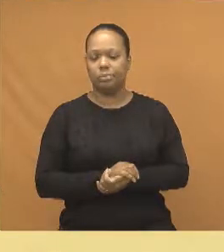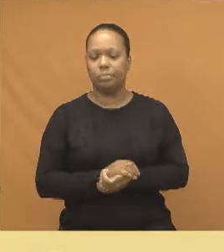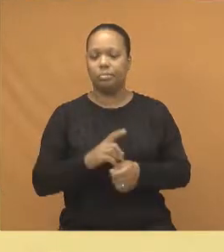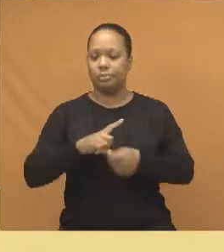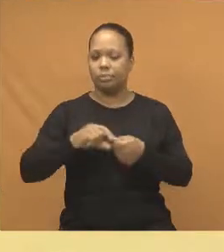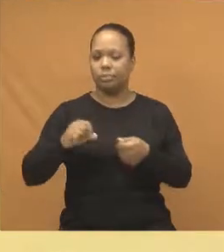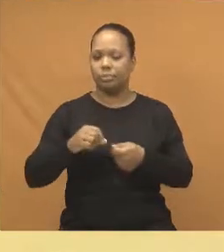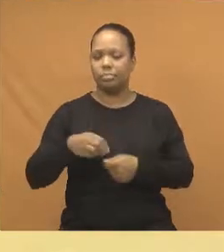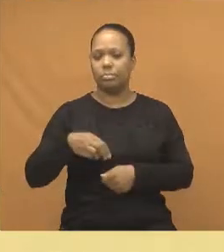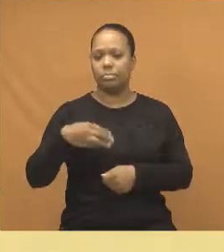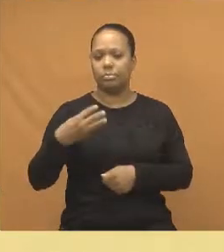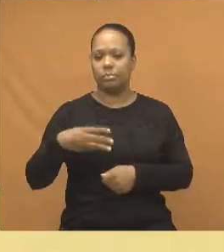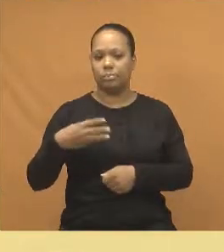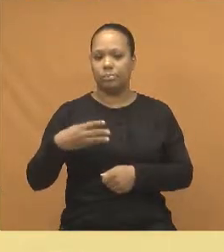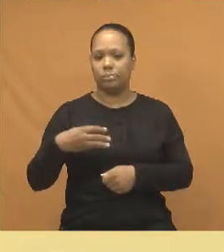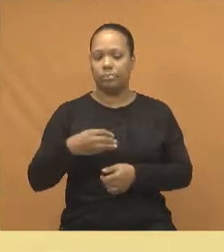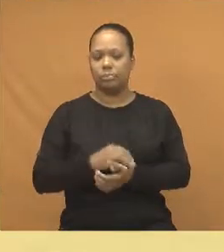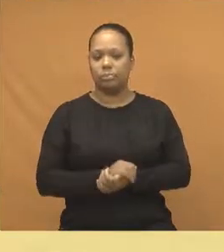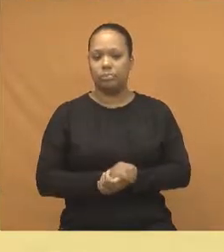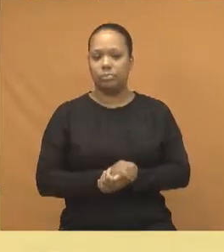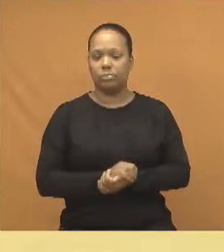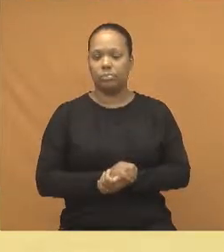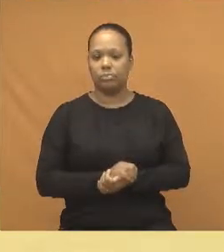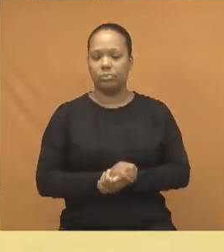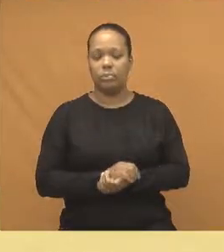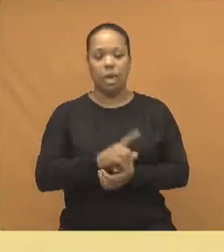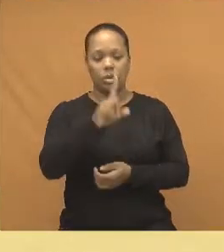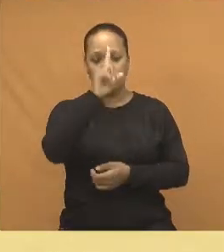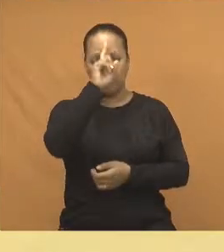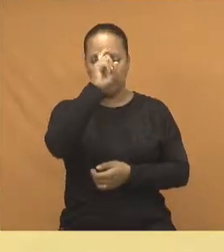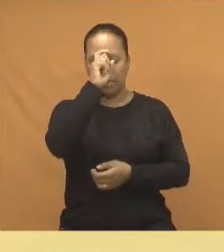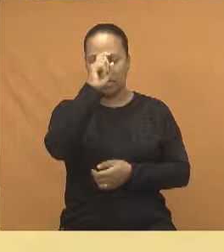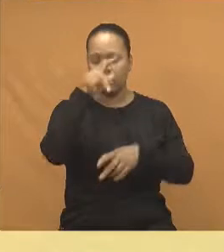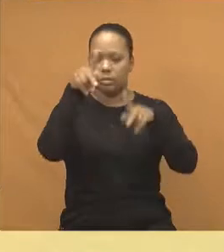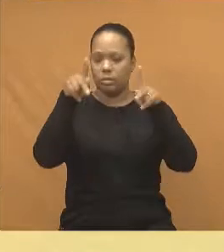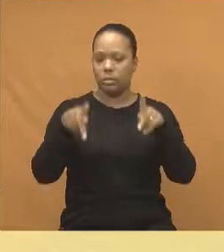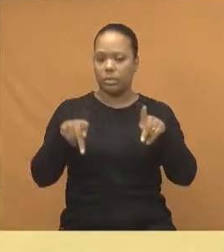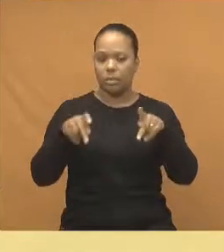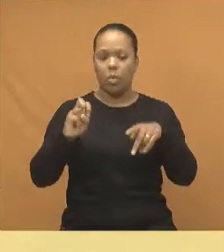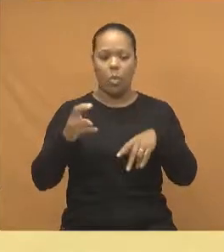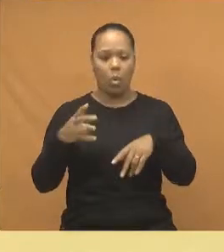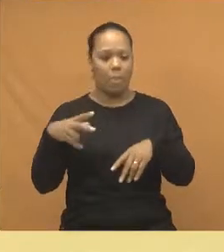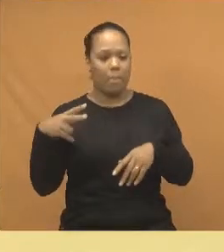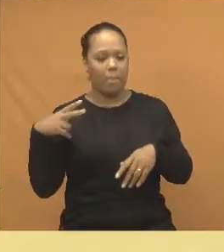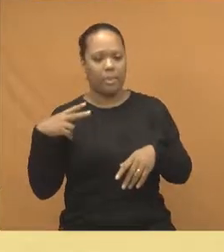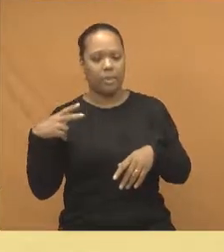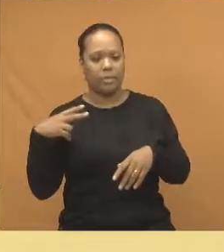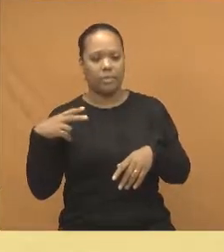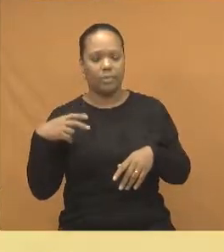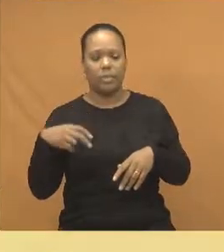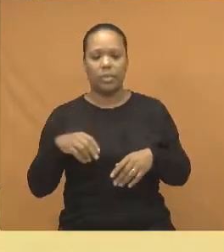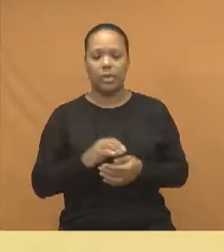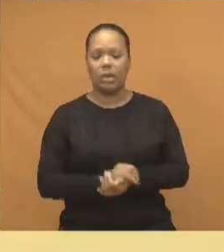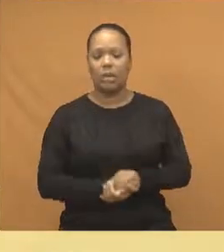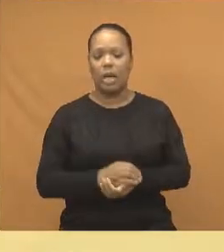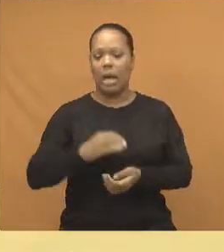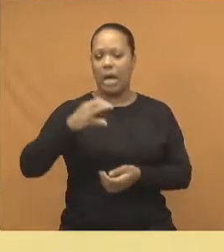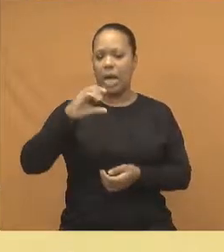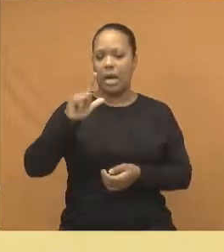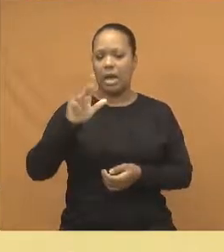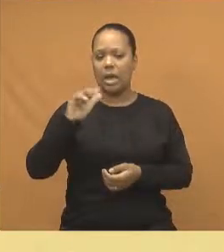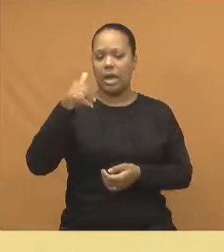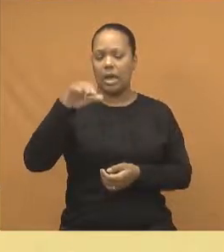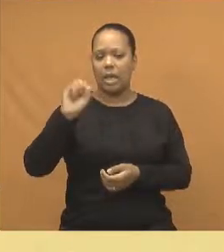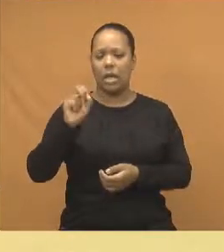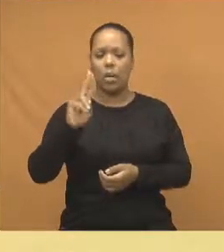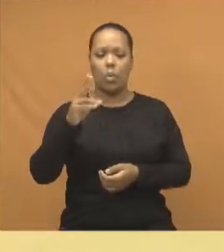Artigo 3º. Aos hospitais públicos e particulares, clínicas, postos